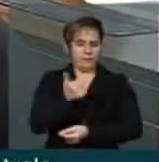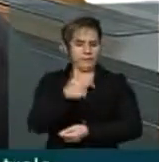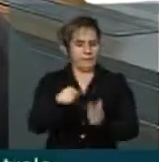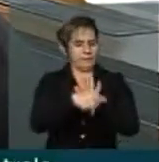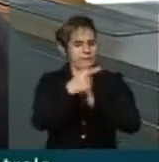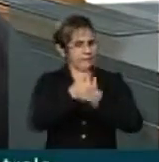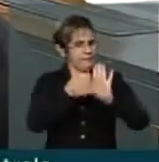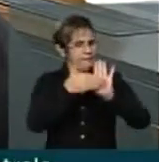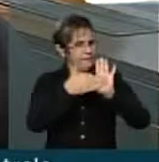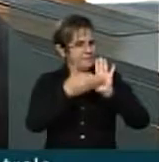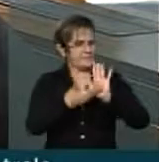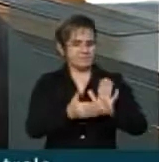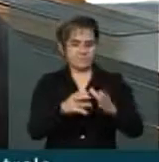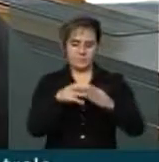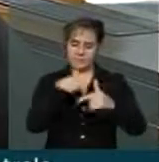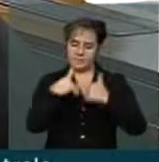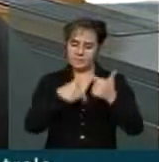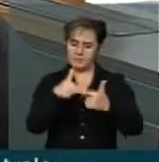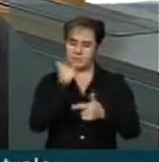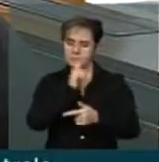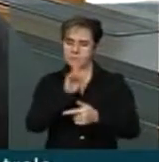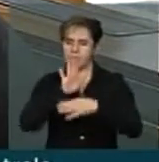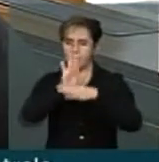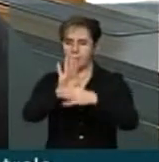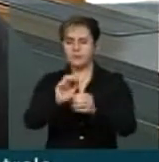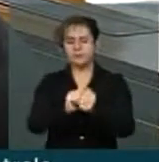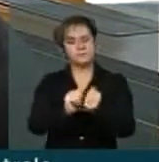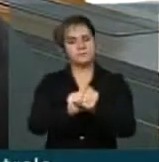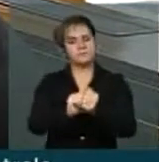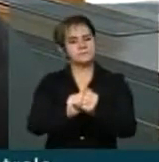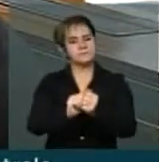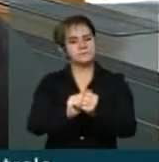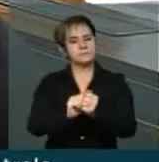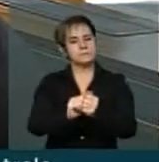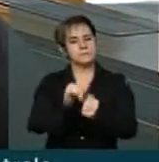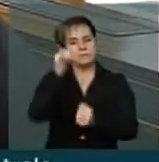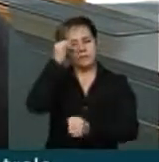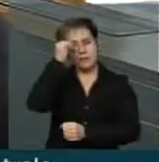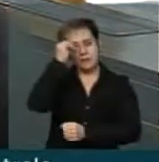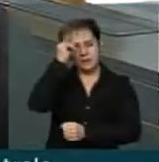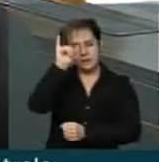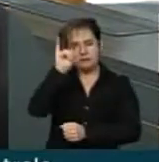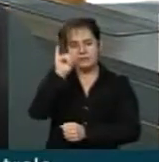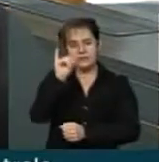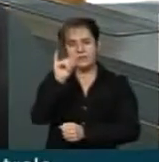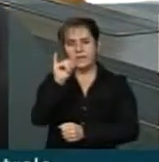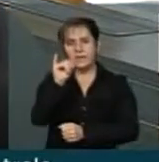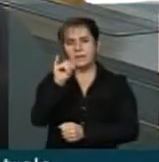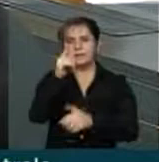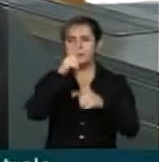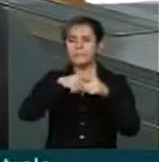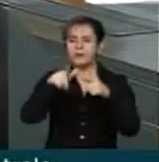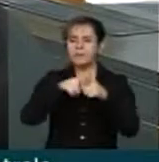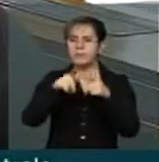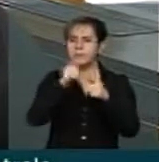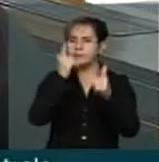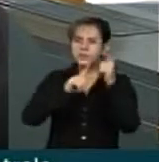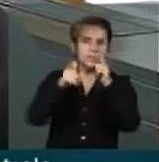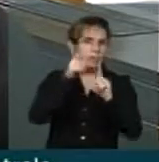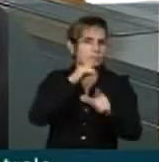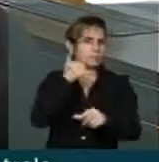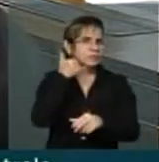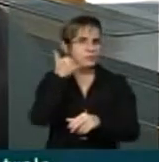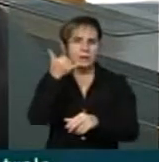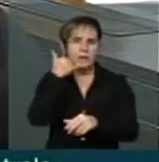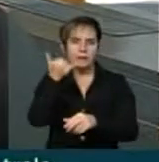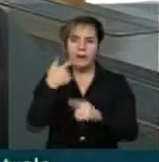Excelência propôs, para que a gente possa contribuir para que não cause mais, não se agrave ainda mais. Eu antigamente falava do